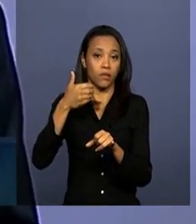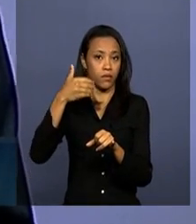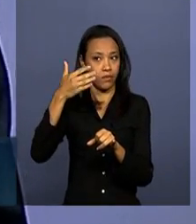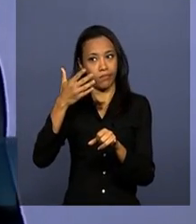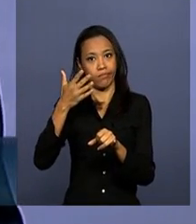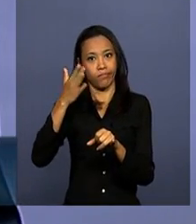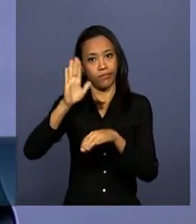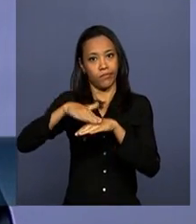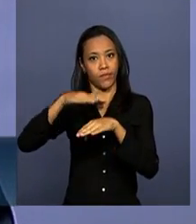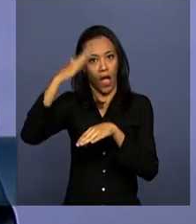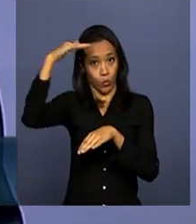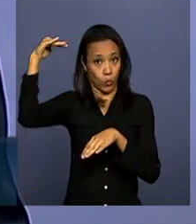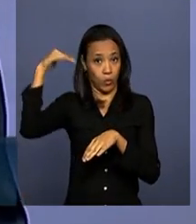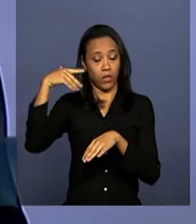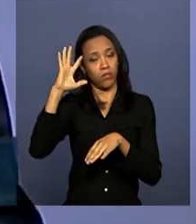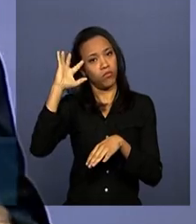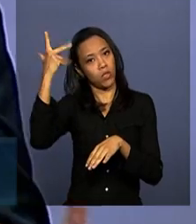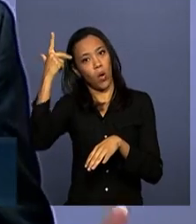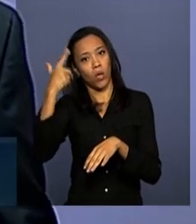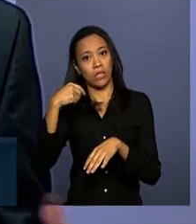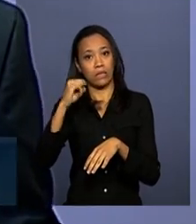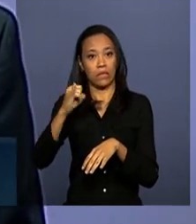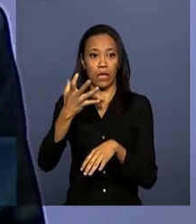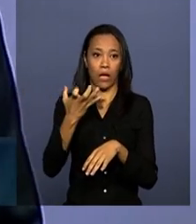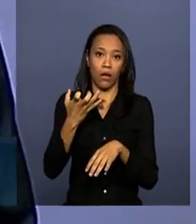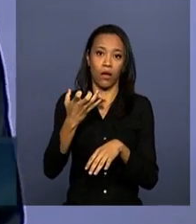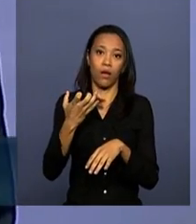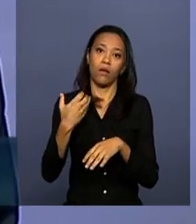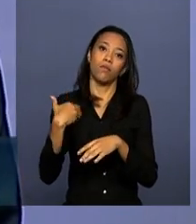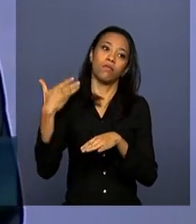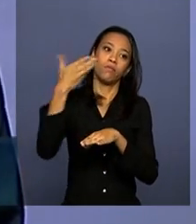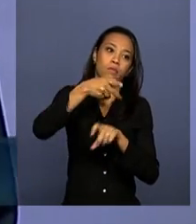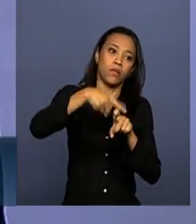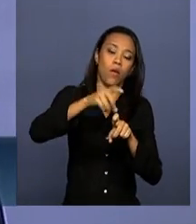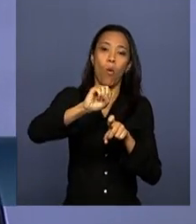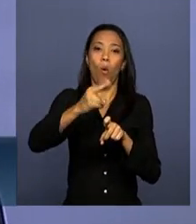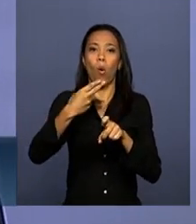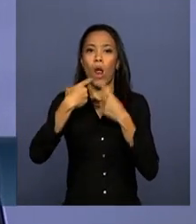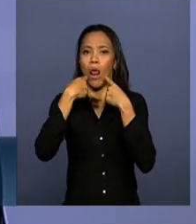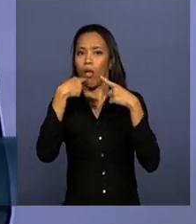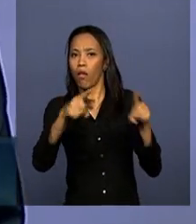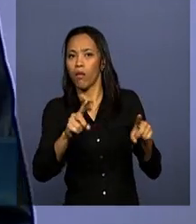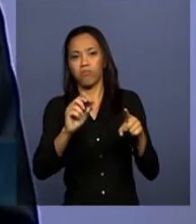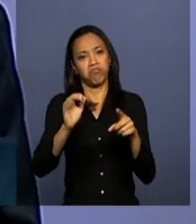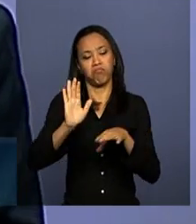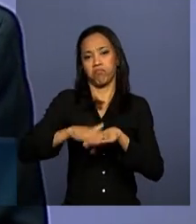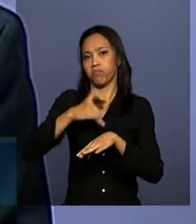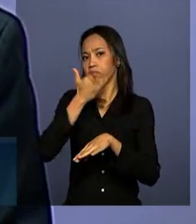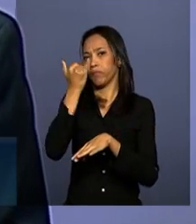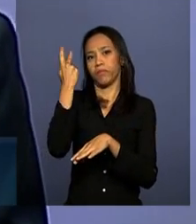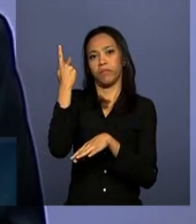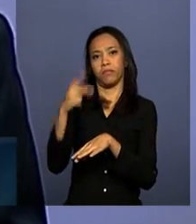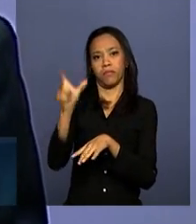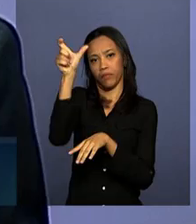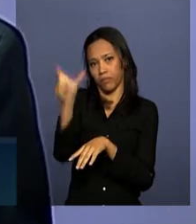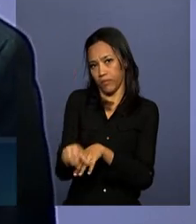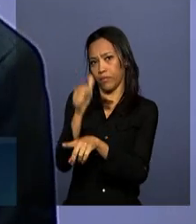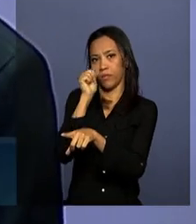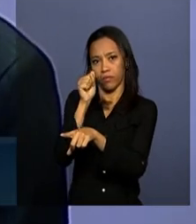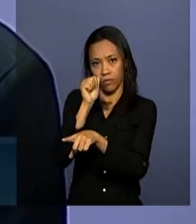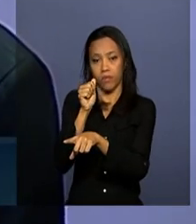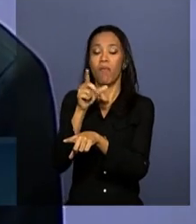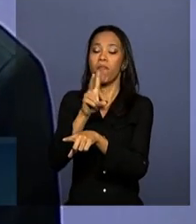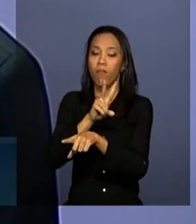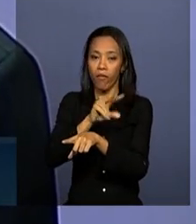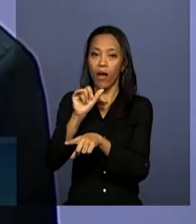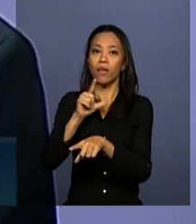escolha entre a decisão, mas também os exames complementares e o acompanhamento social, psicológico e o segmento ambulatorial que as